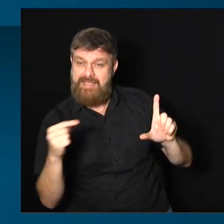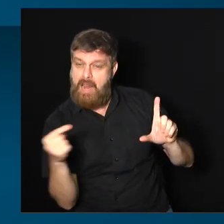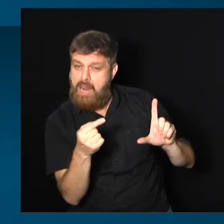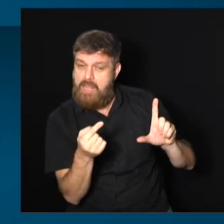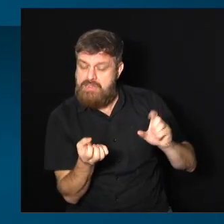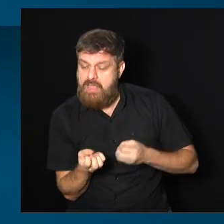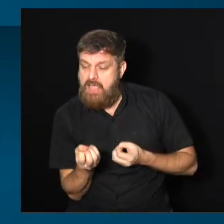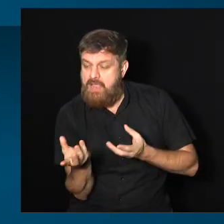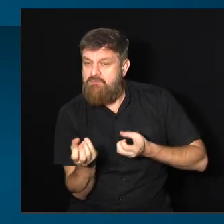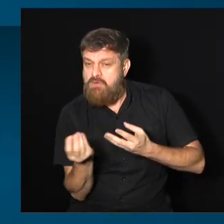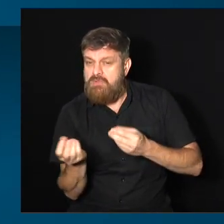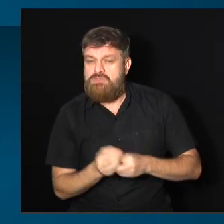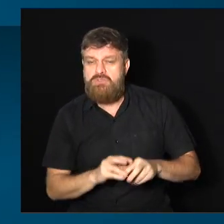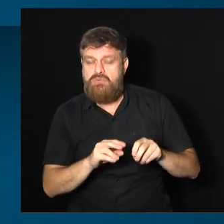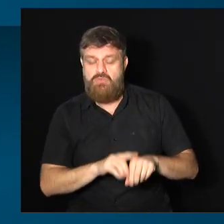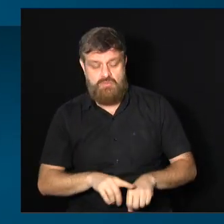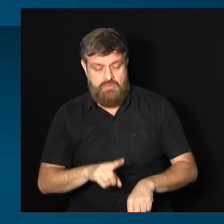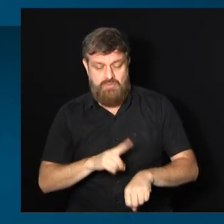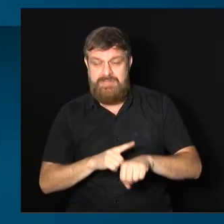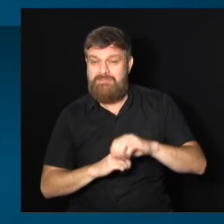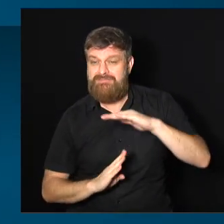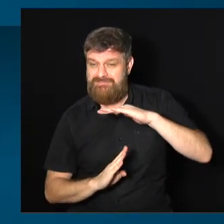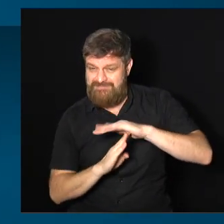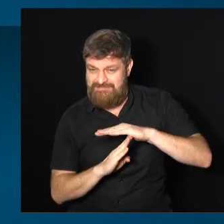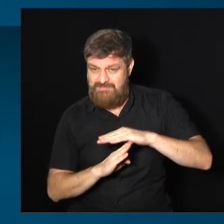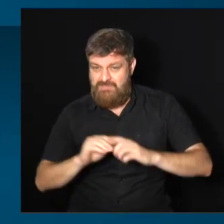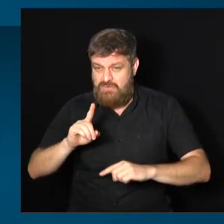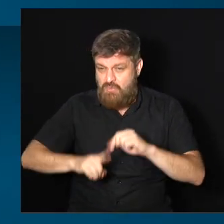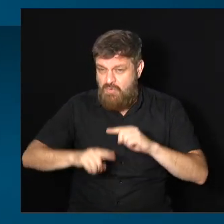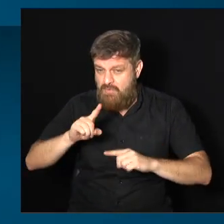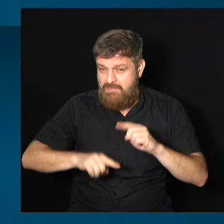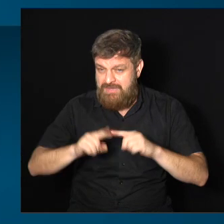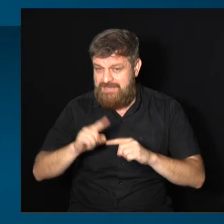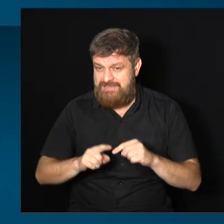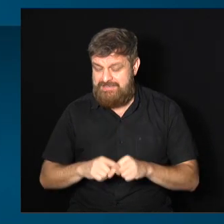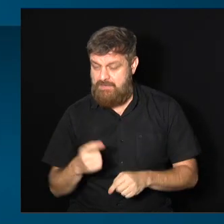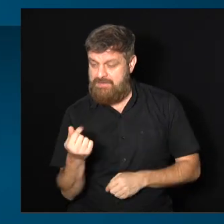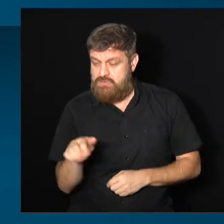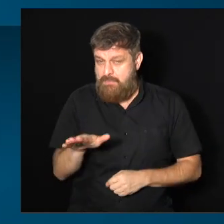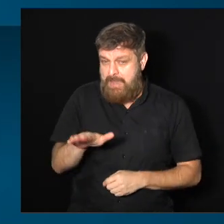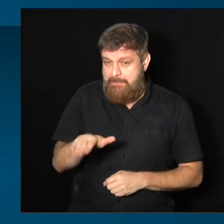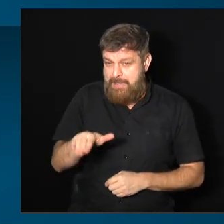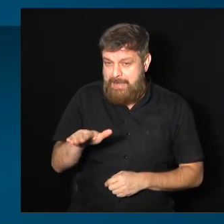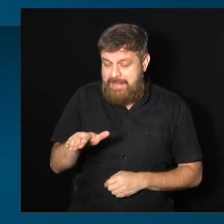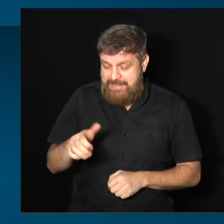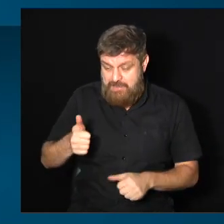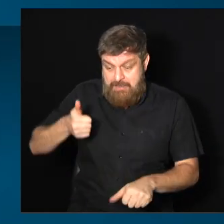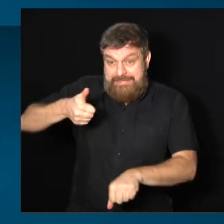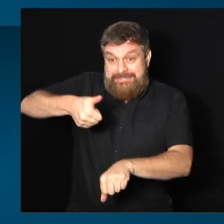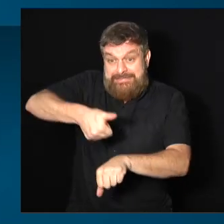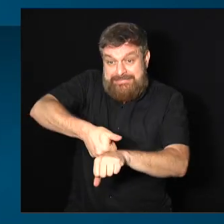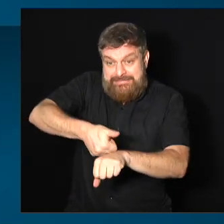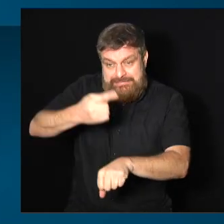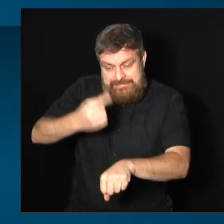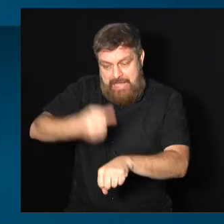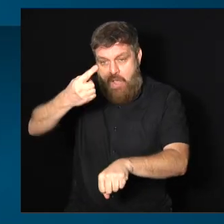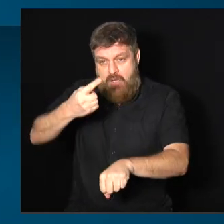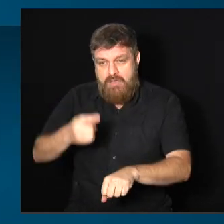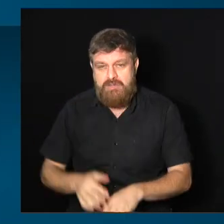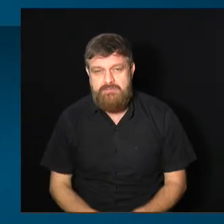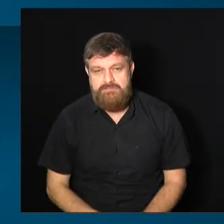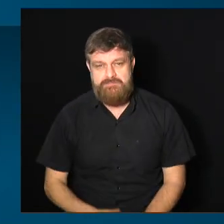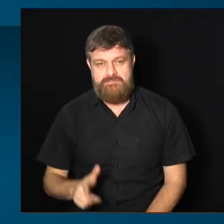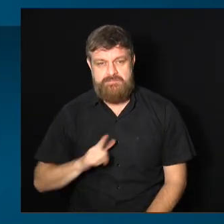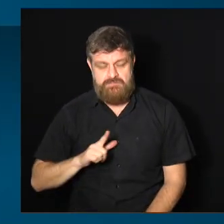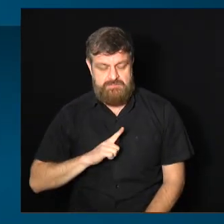informativas acerca da data de validade dos produtos em promoção que estiverem próximos do vencimento. O item